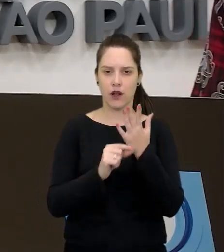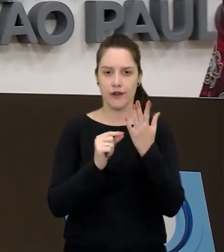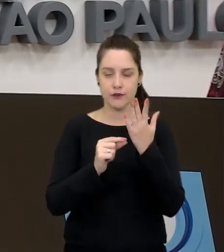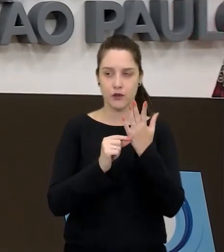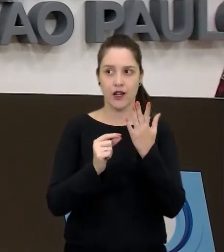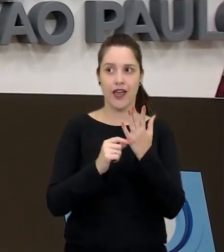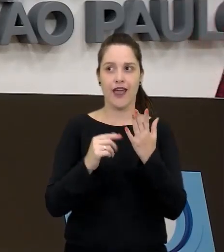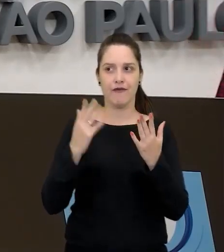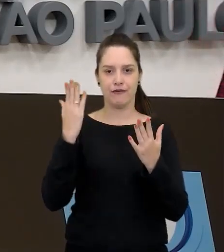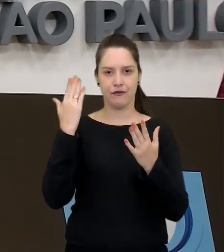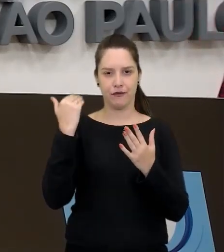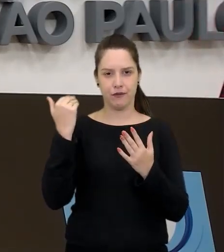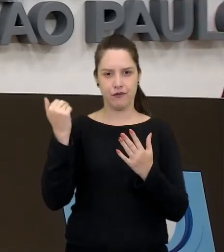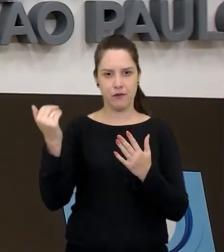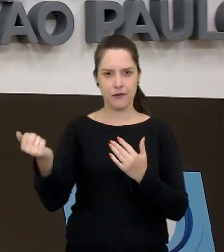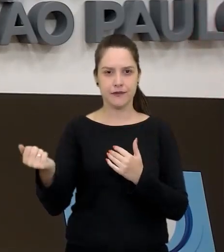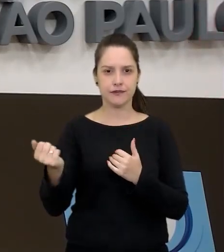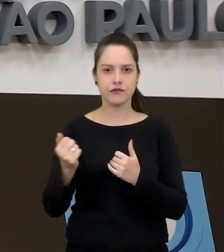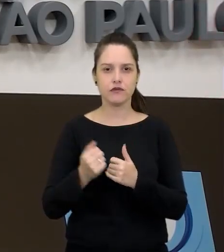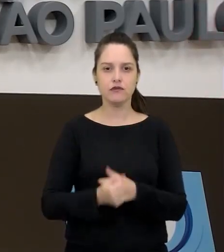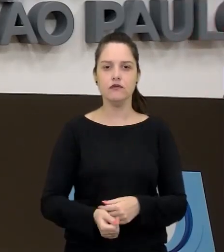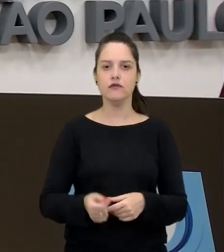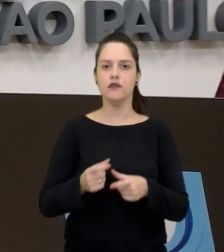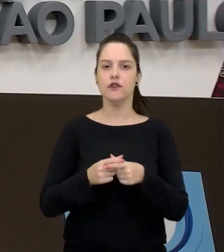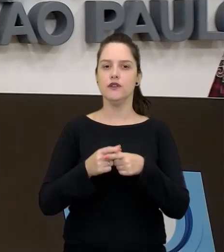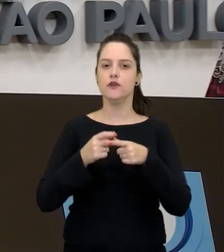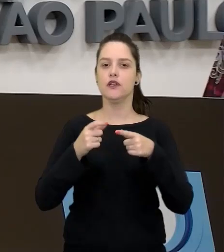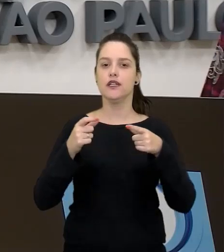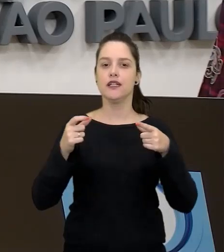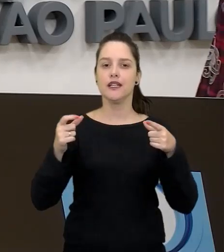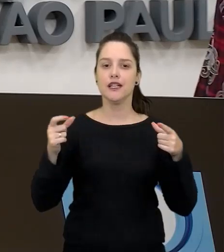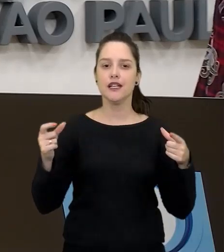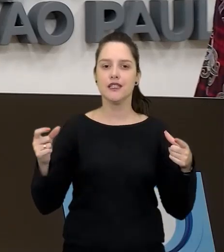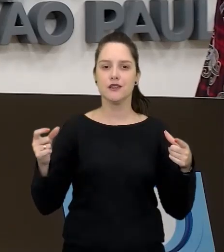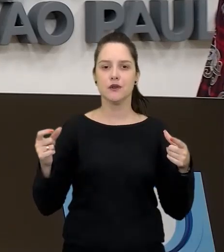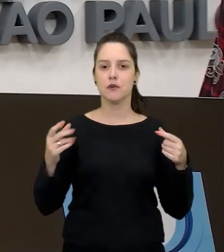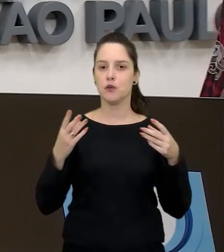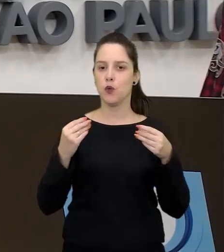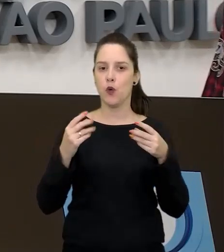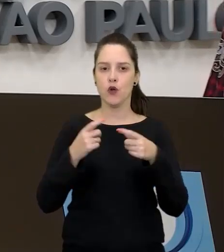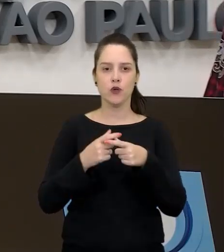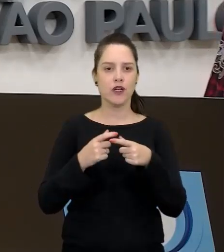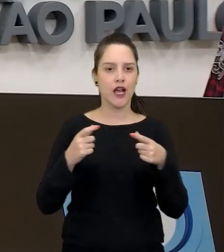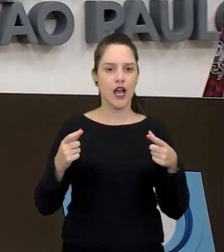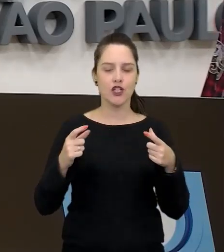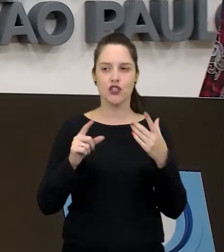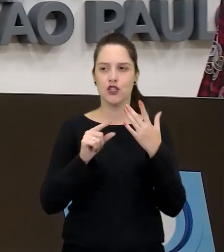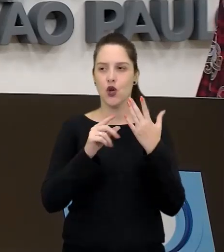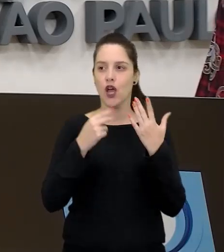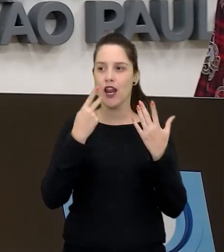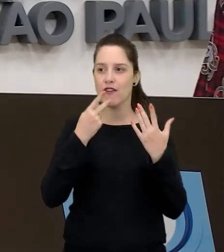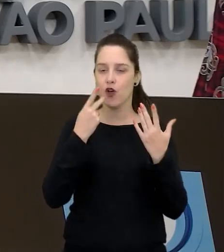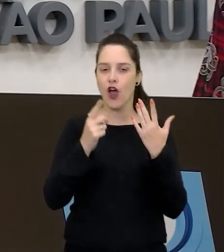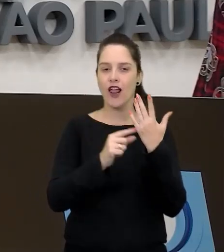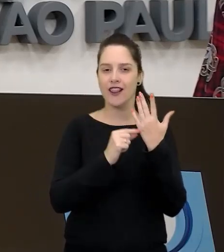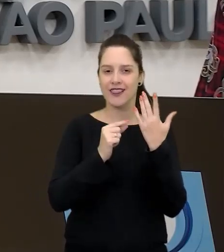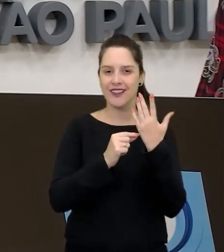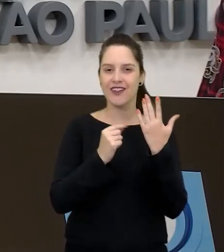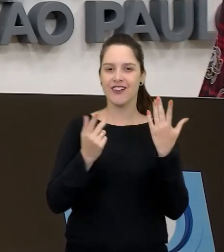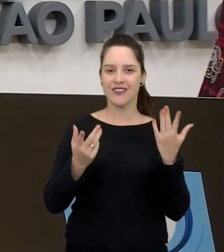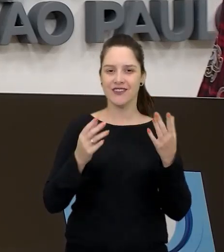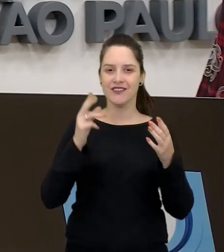da literatura, é um grandíssimo, magnânimo contador de histórias, né? Então,